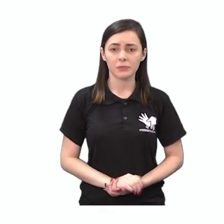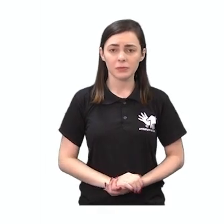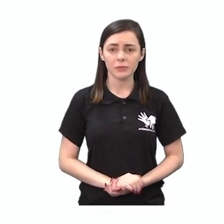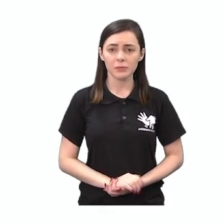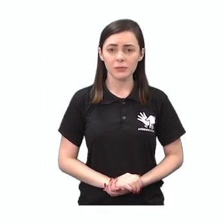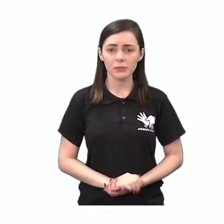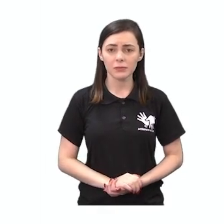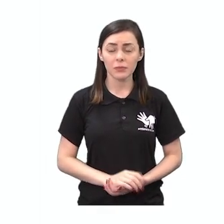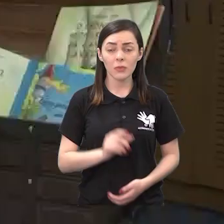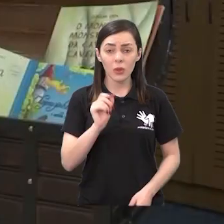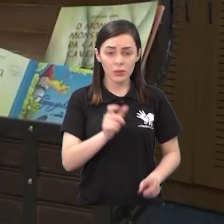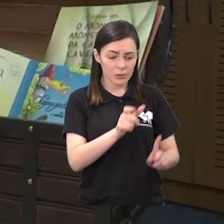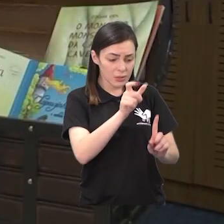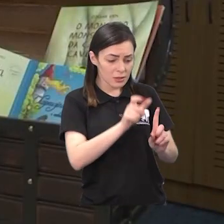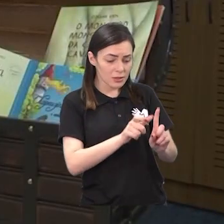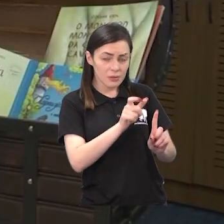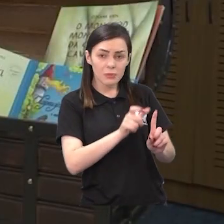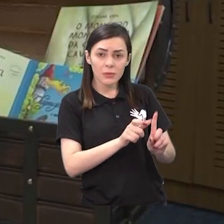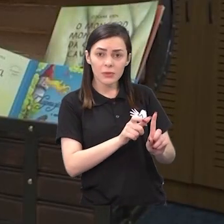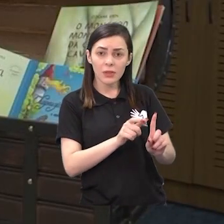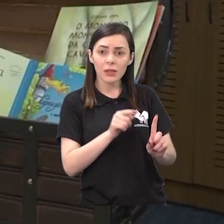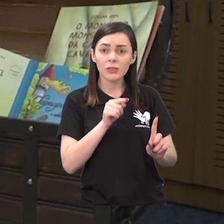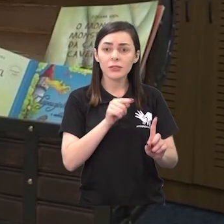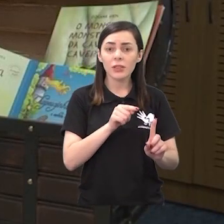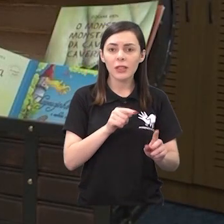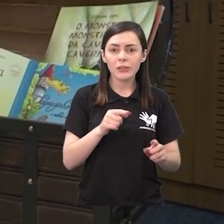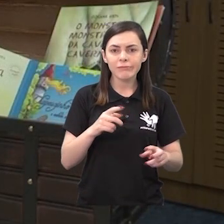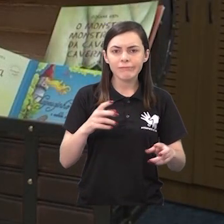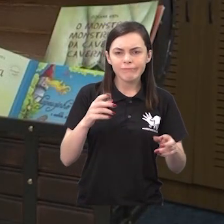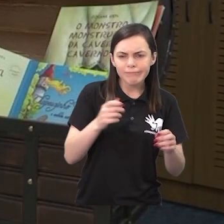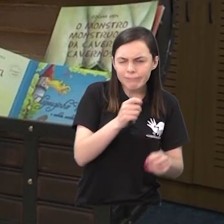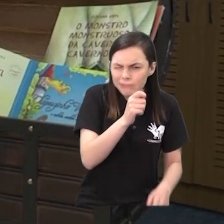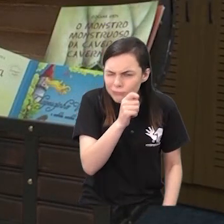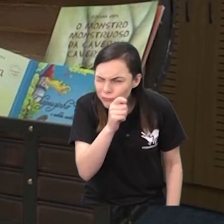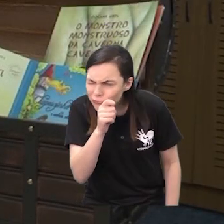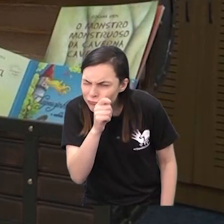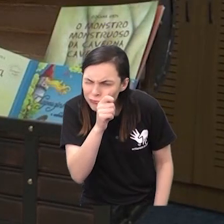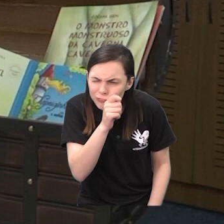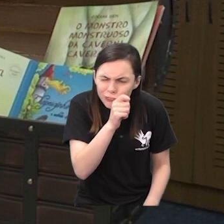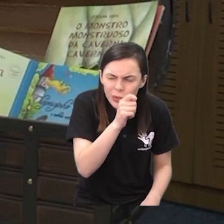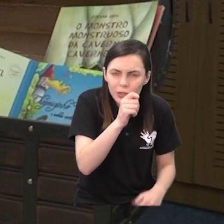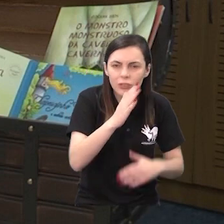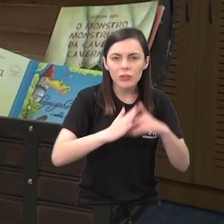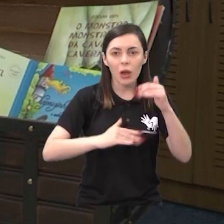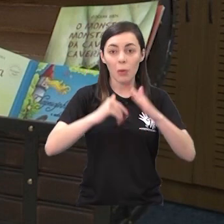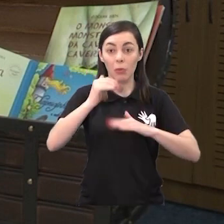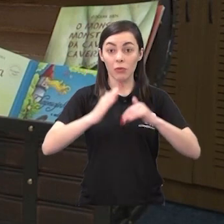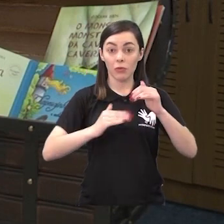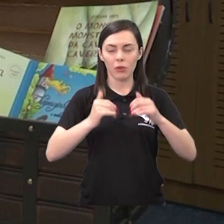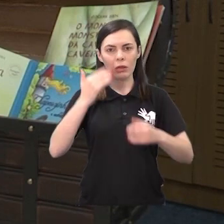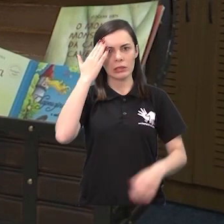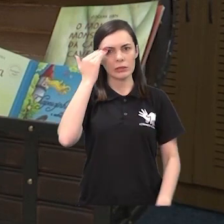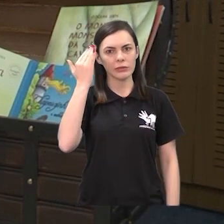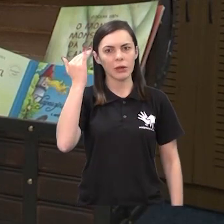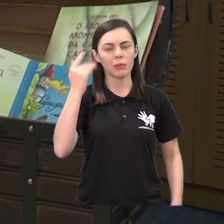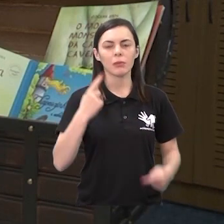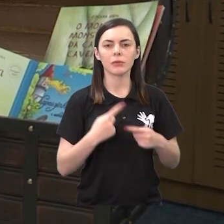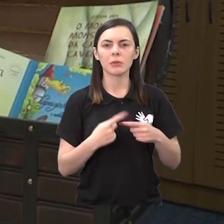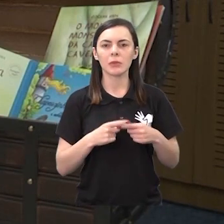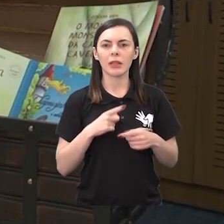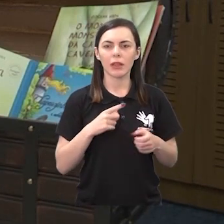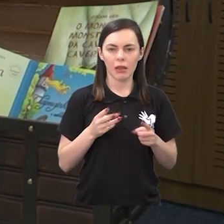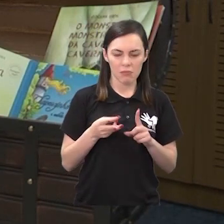Aqui, gente. Esse personagem, Sherlock Holmes, ele é um detetive e ele é muito famoso, pois ele